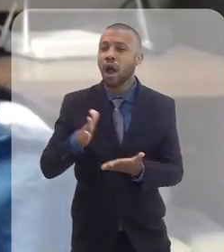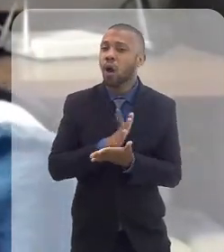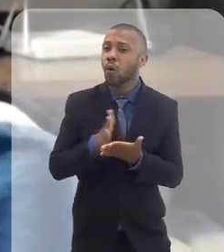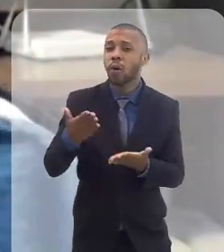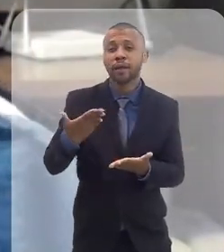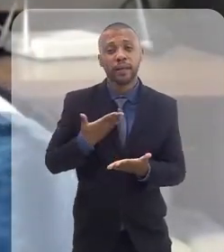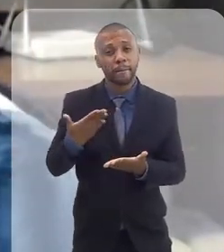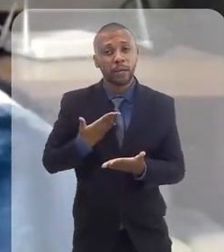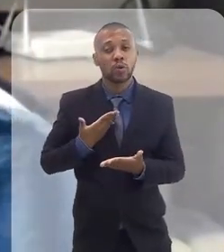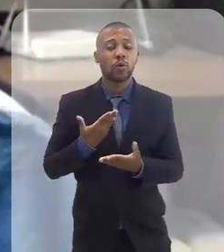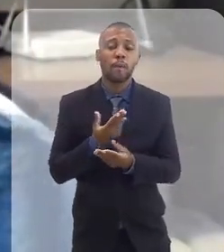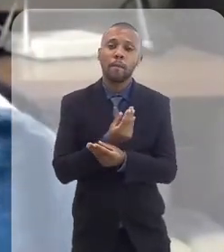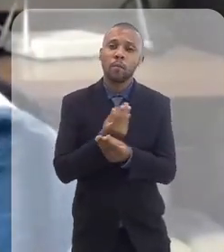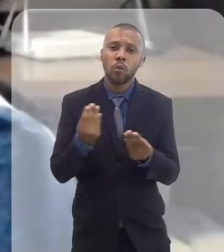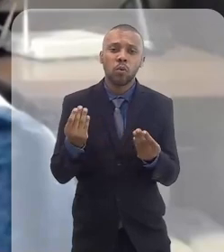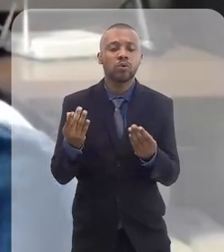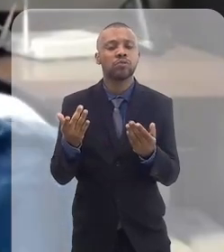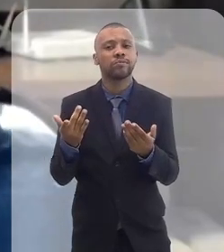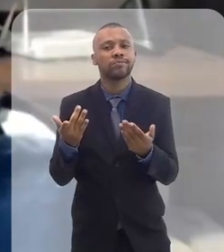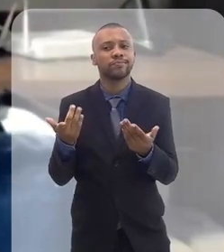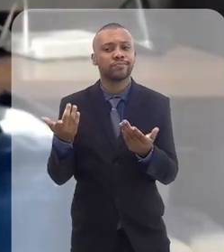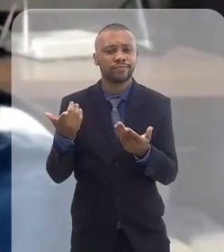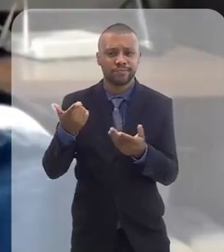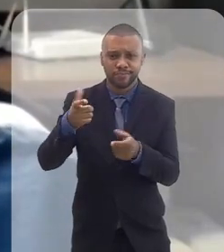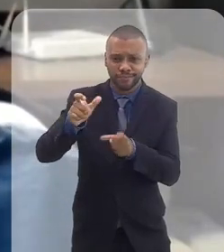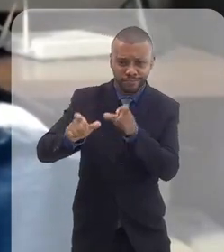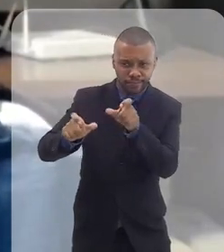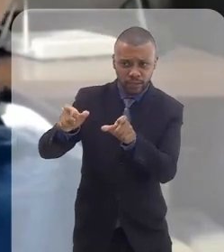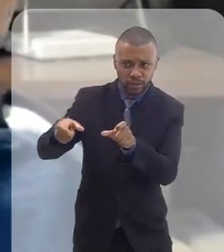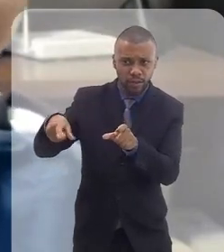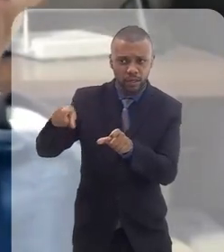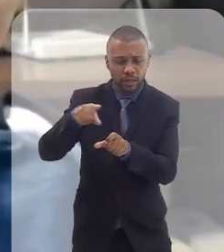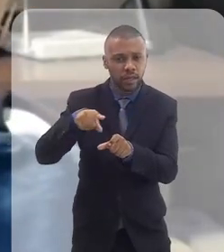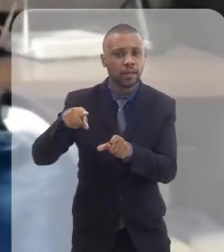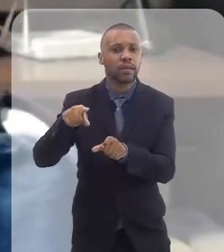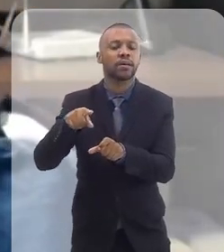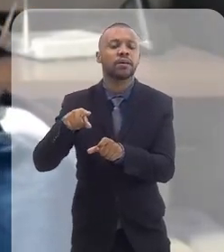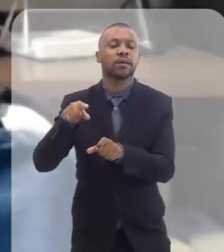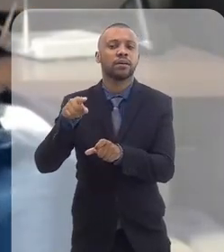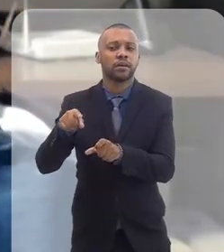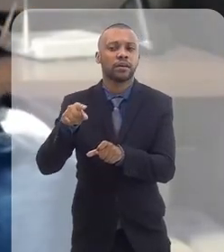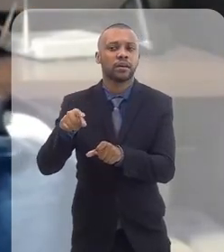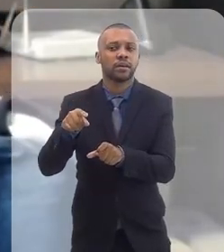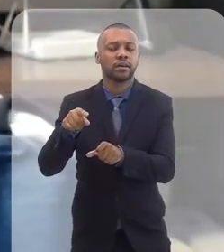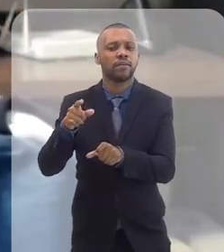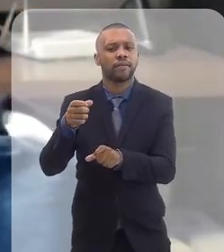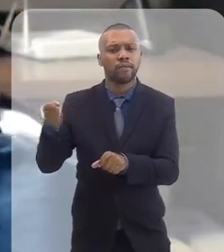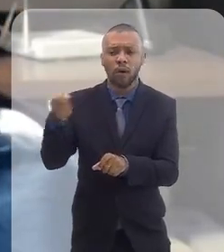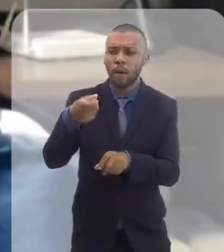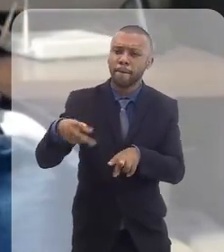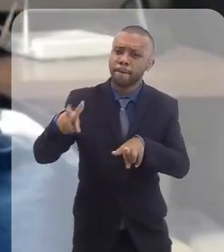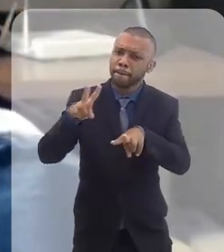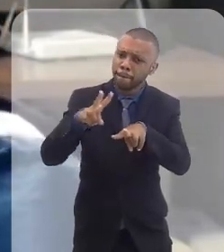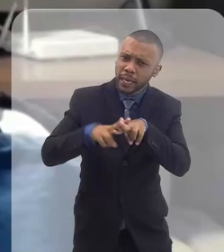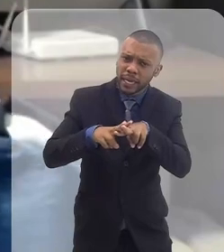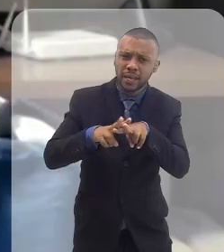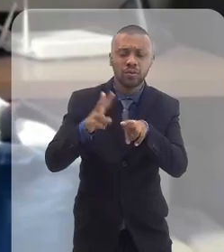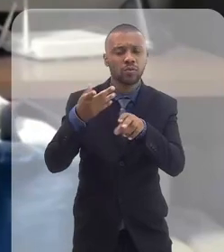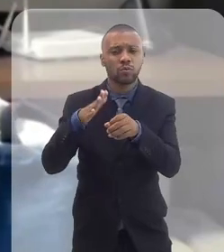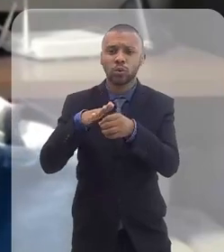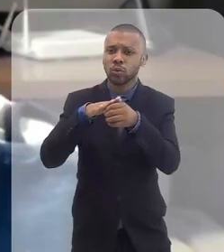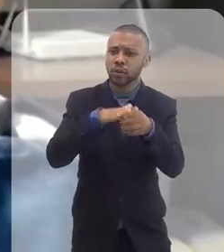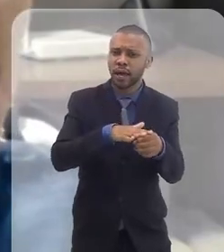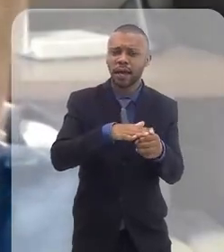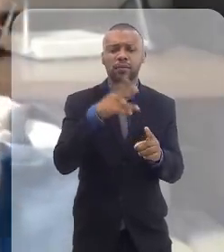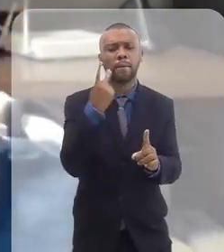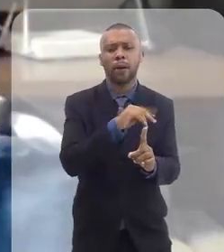porque tem amigos, são muito amigos meus. O número deles e delas que foram